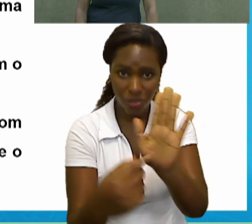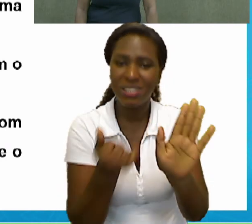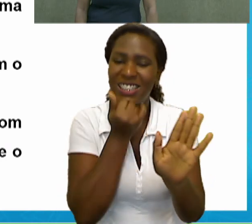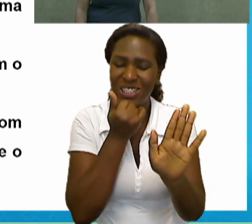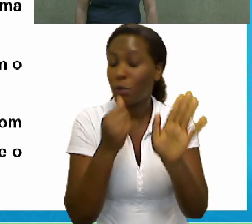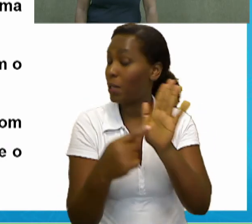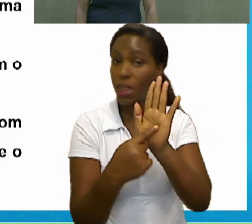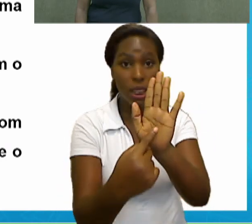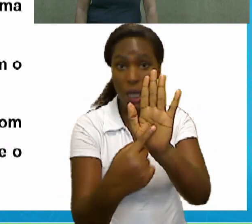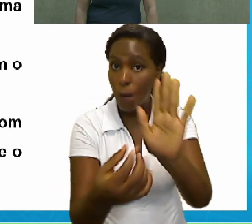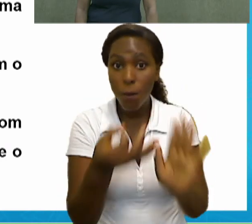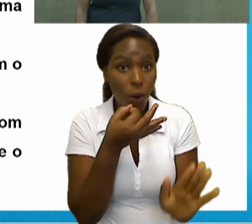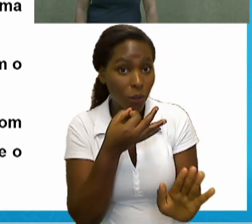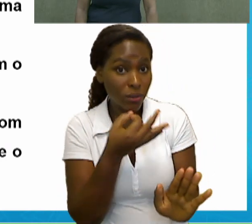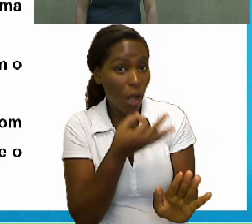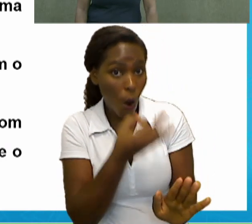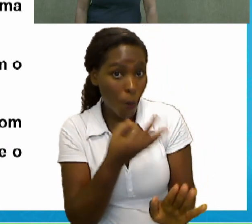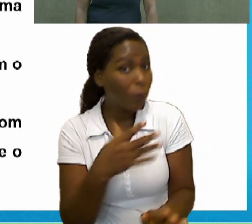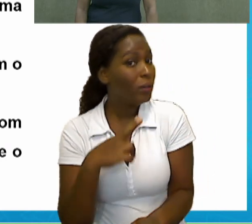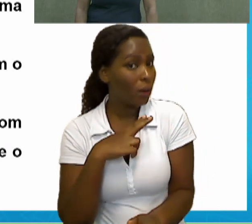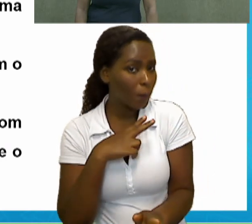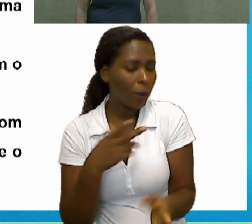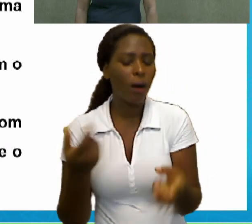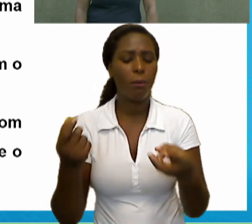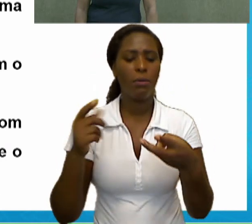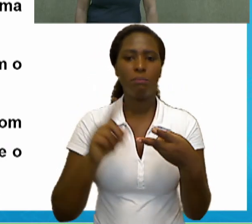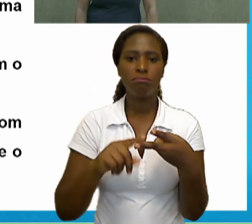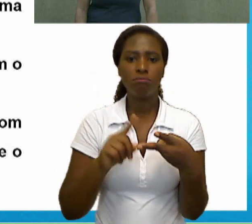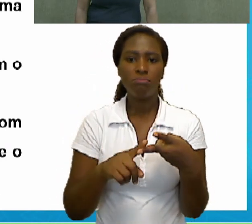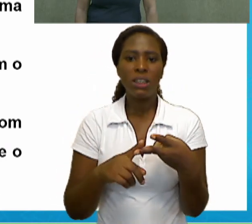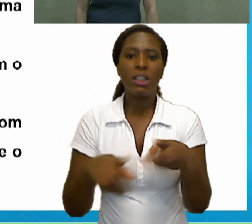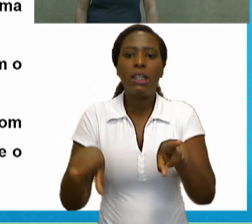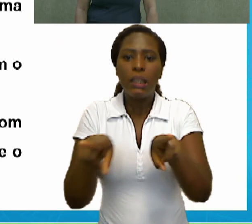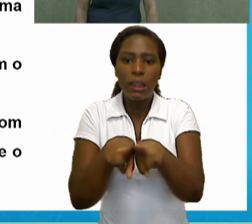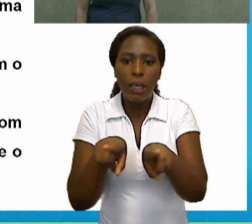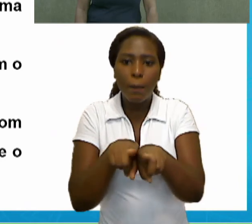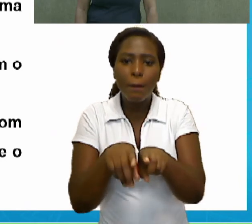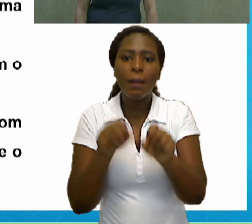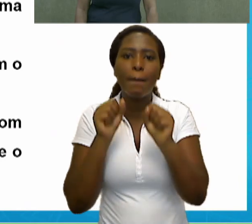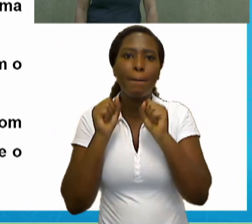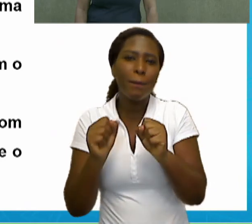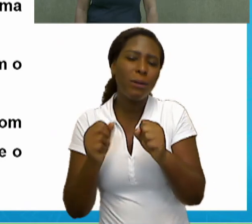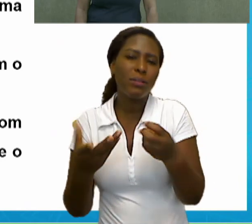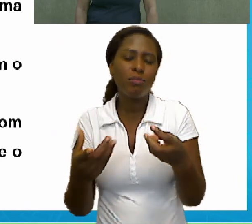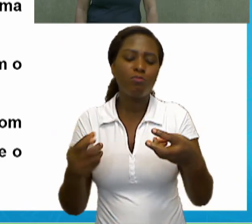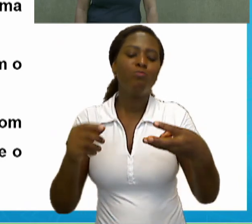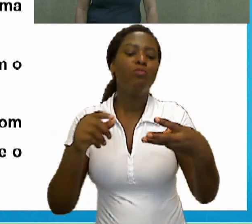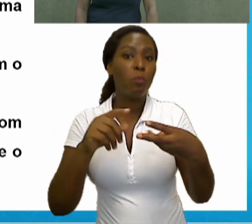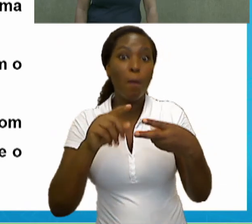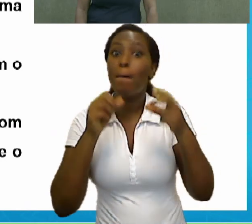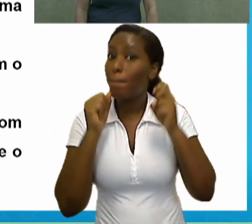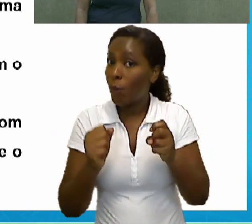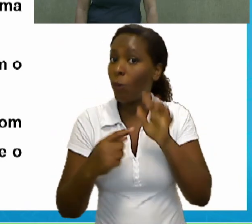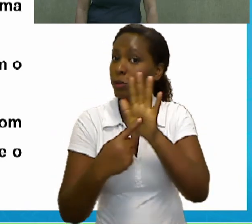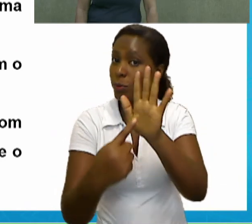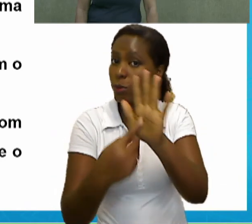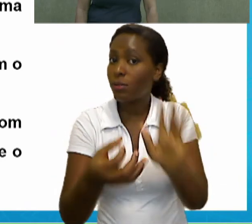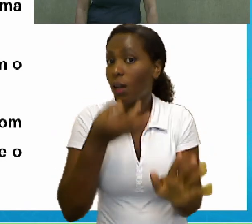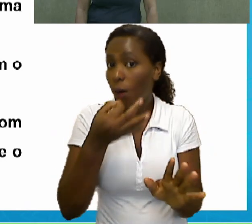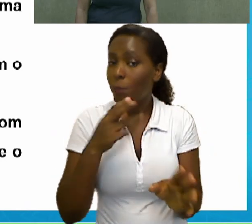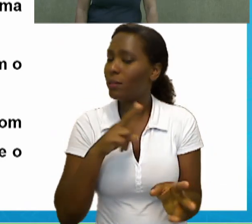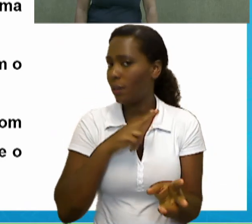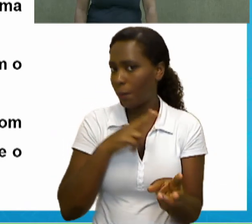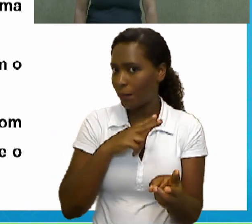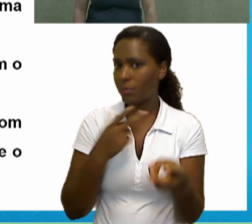Interpretativa, quando os fatos são analisados em conjunto com outros elementos, sugerindo uma